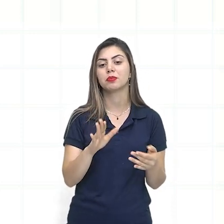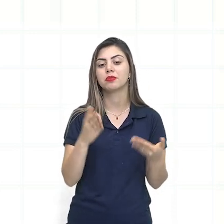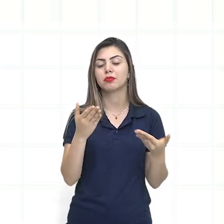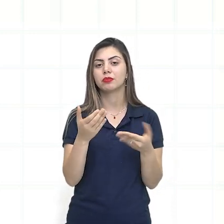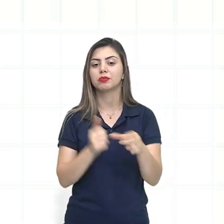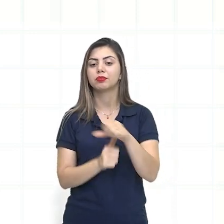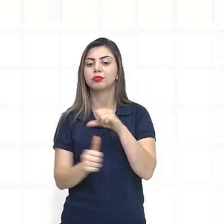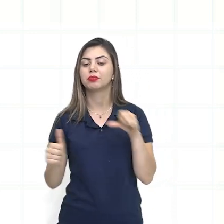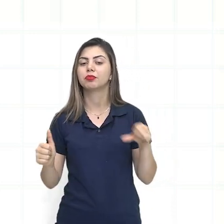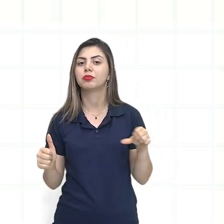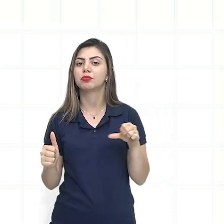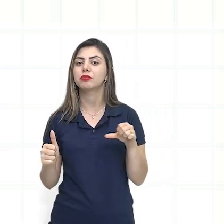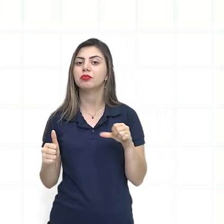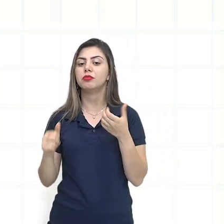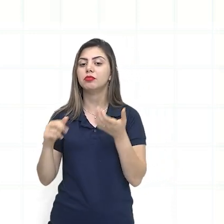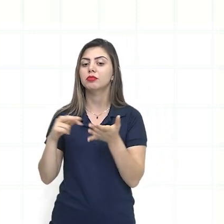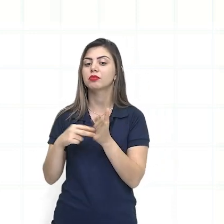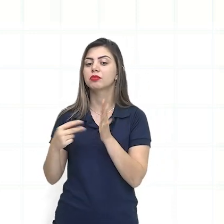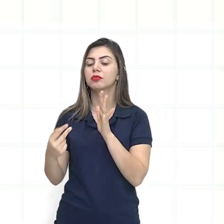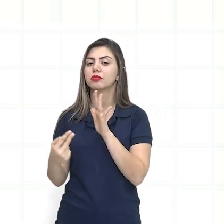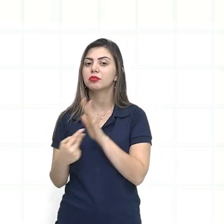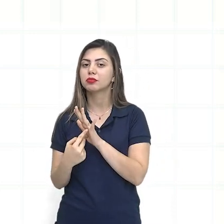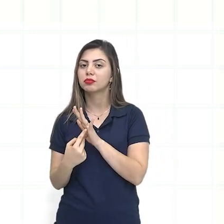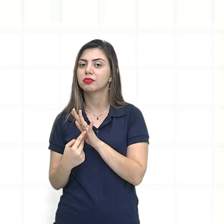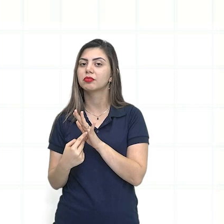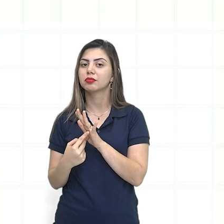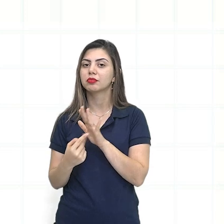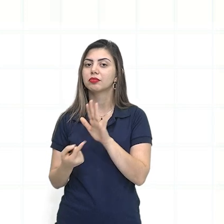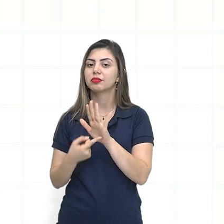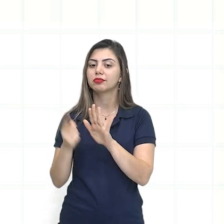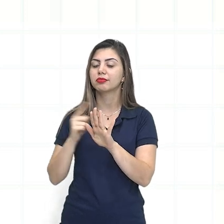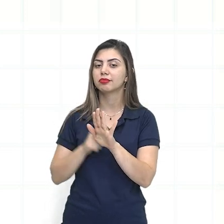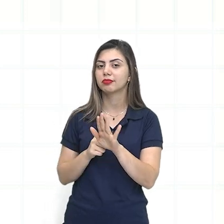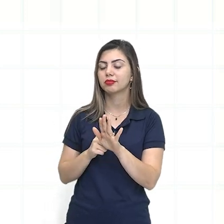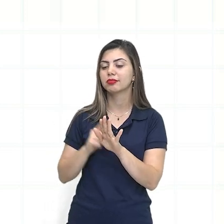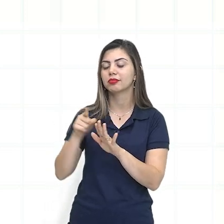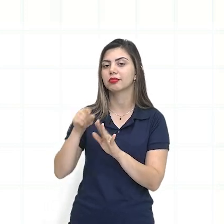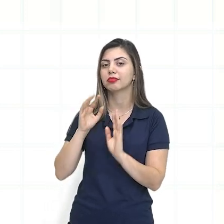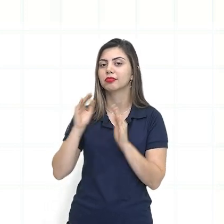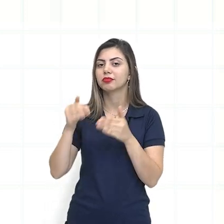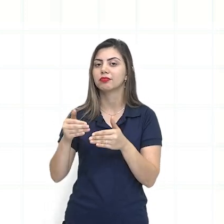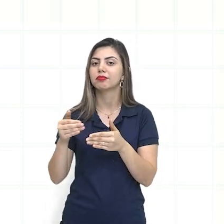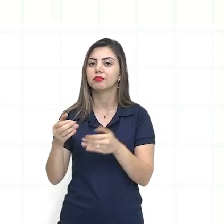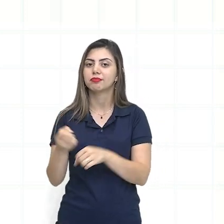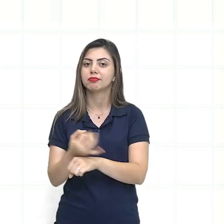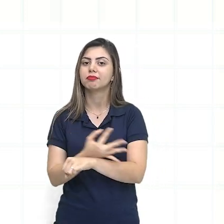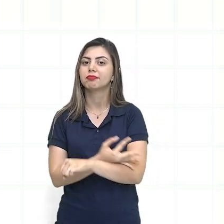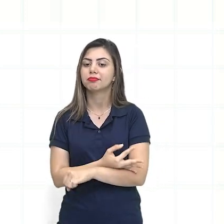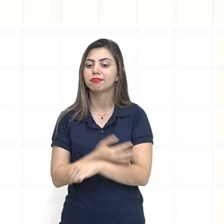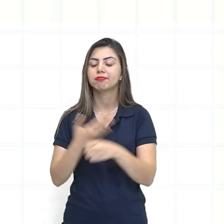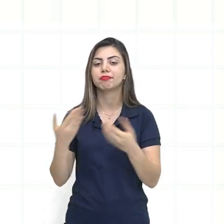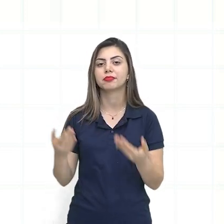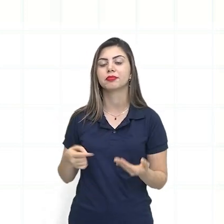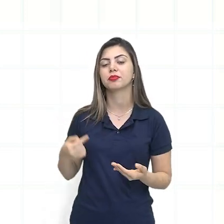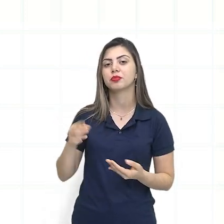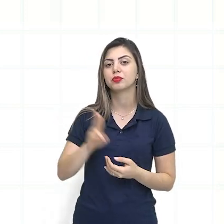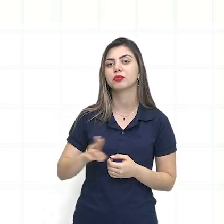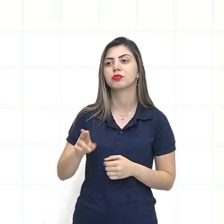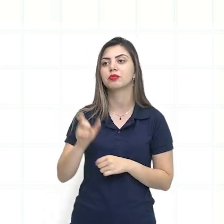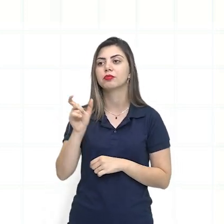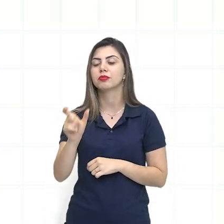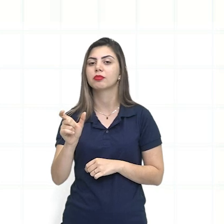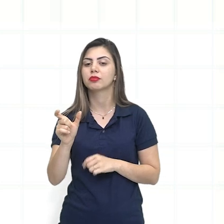no sentido figurado, quando nós estamos começando a trabalhar com as emoções, nós vamos usar